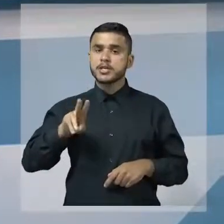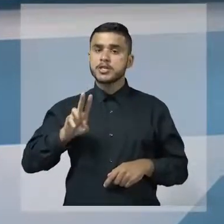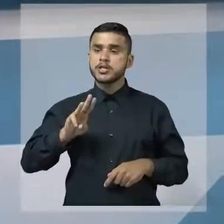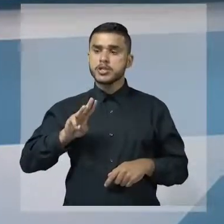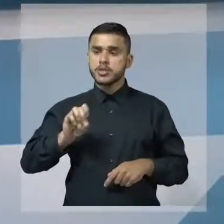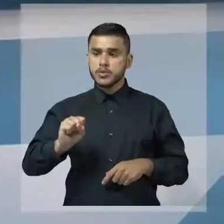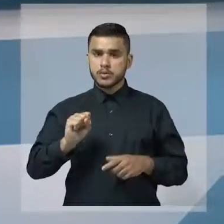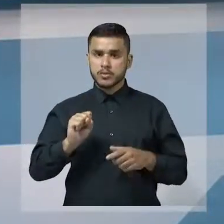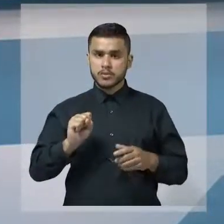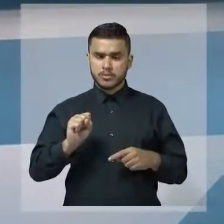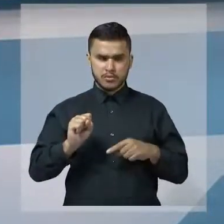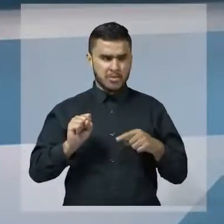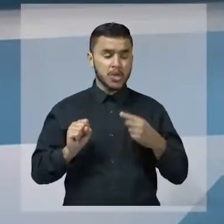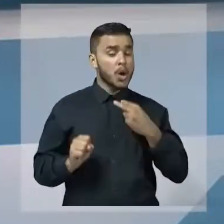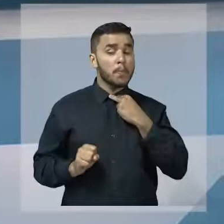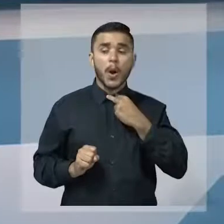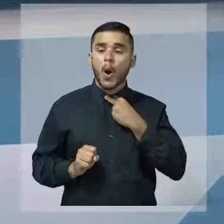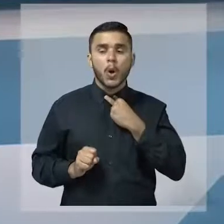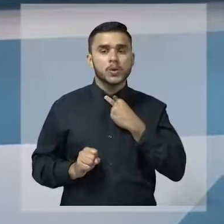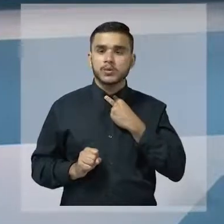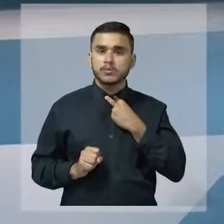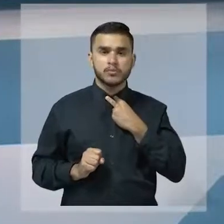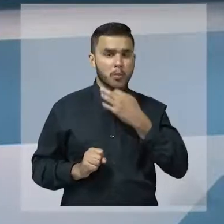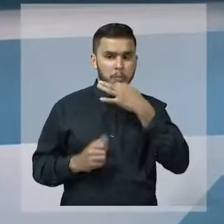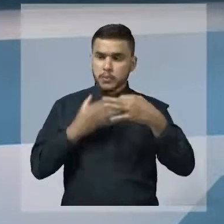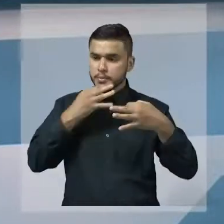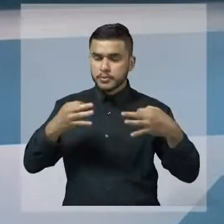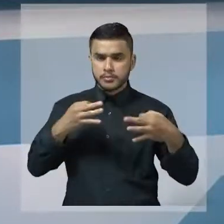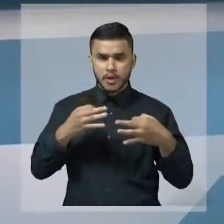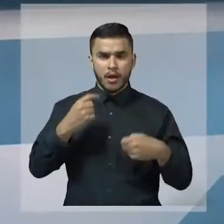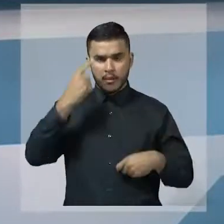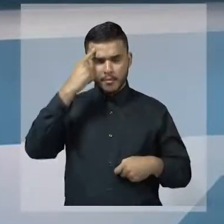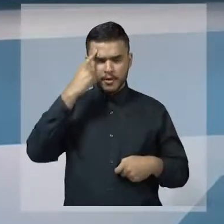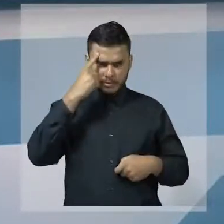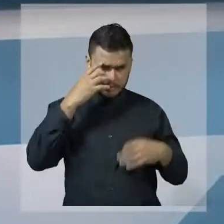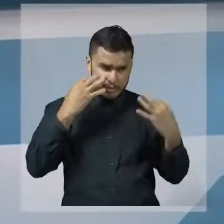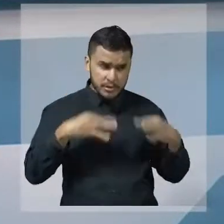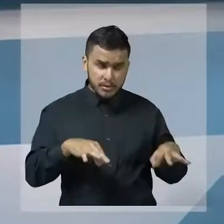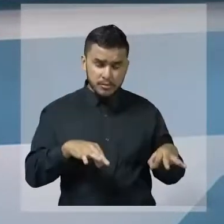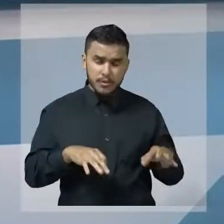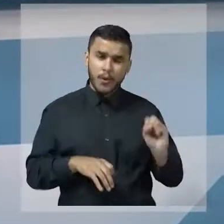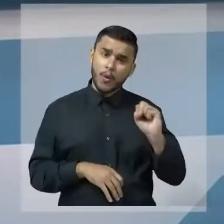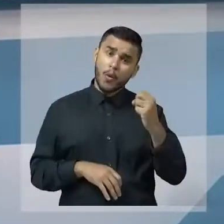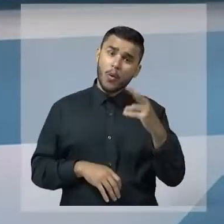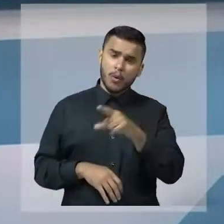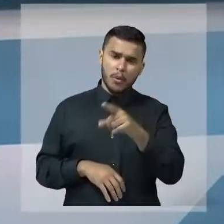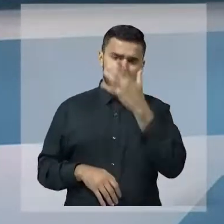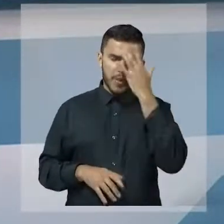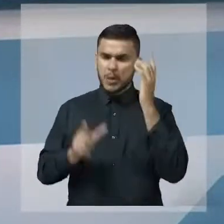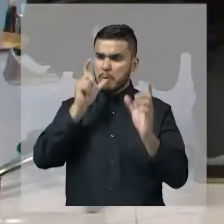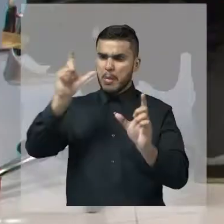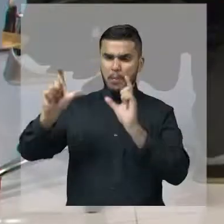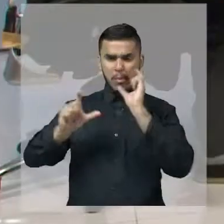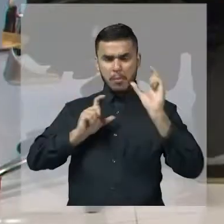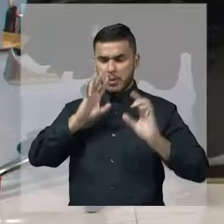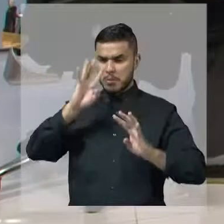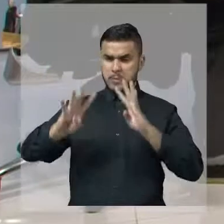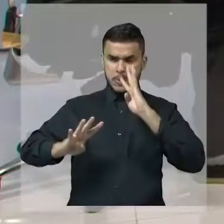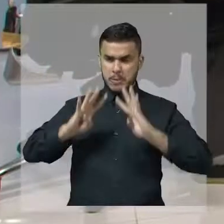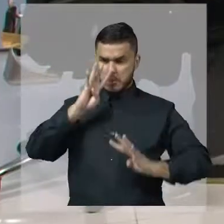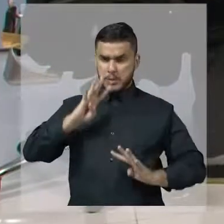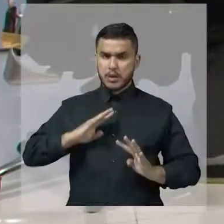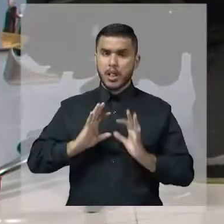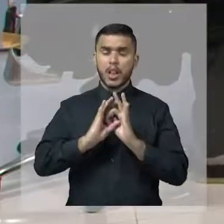Ou estão apenas tentando responsabilizar aqueles que detratam, como a gente tem